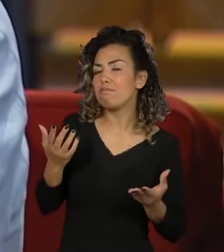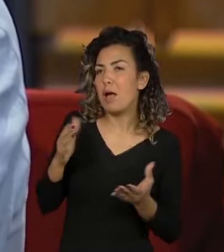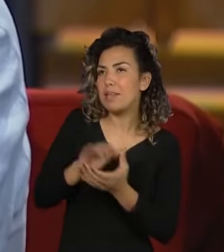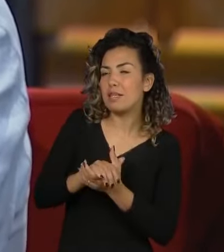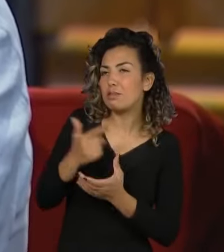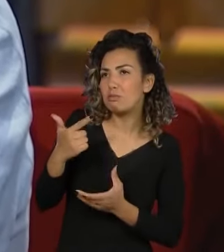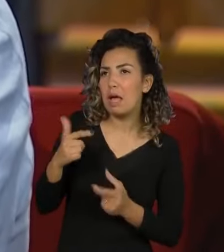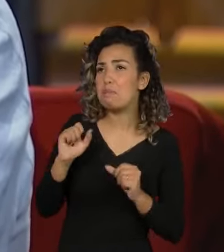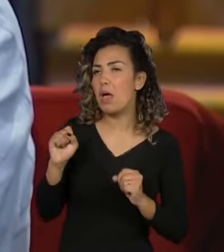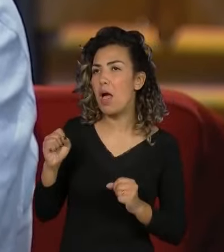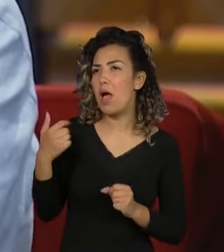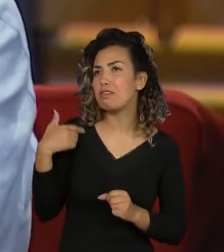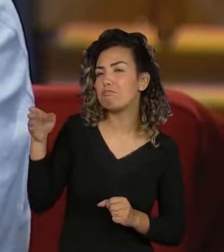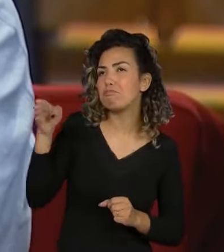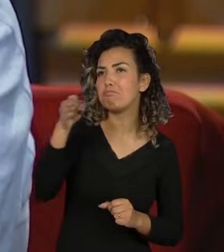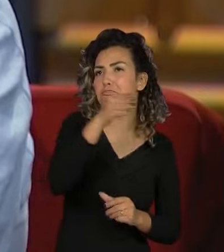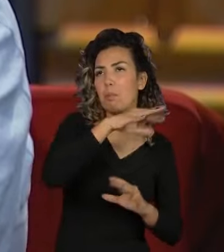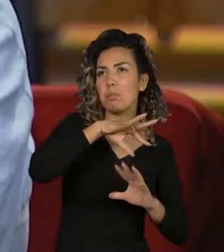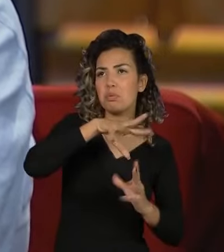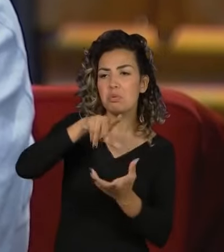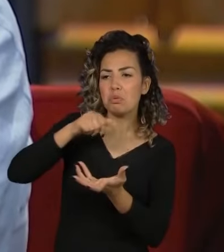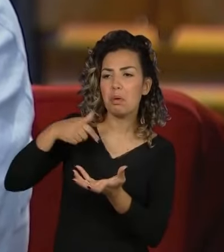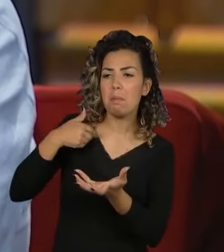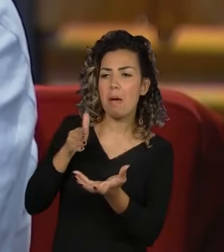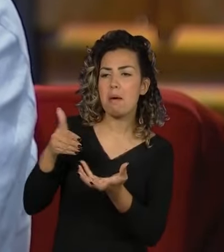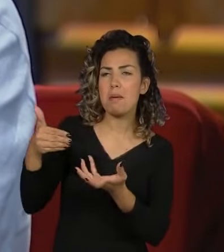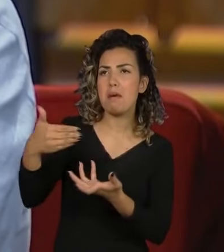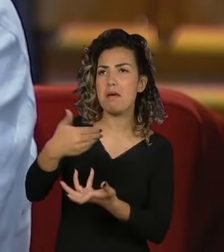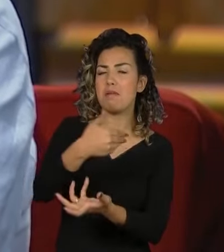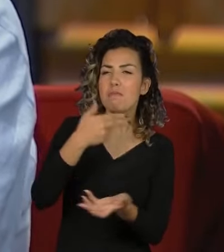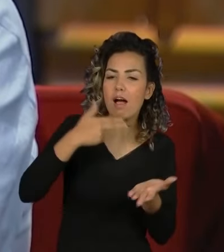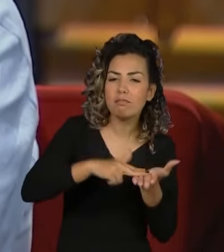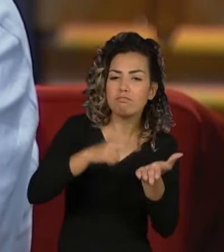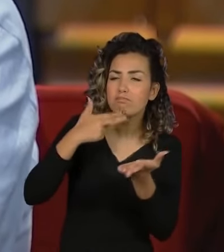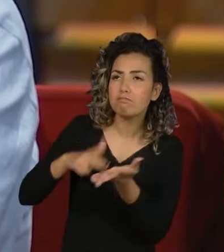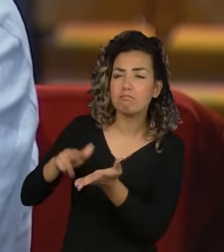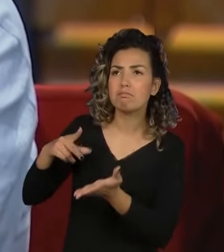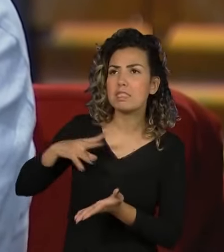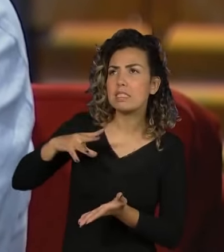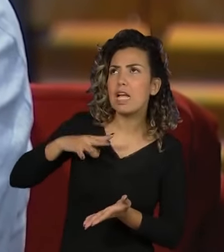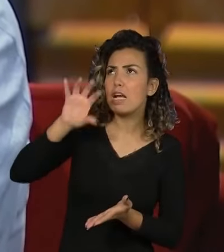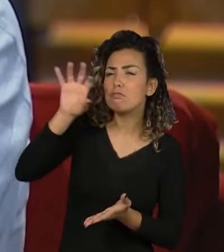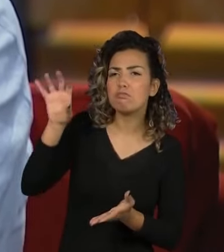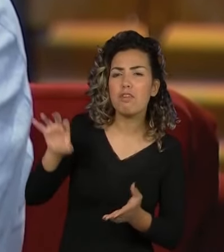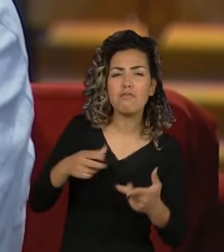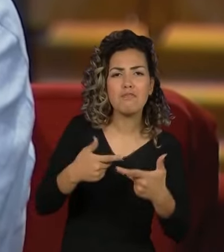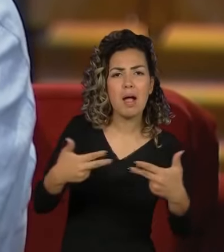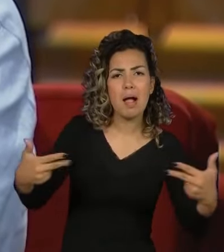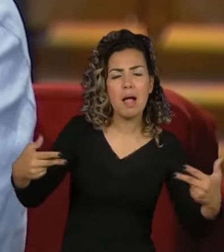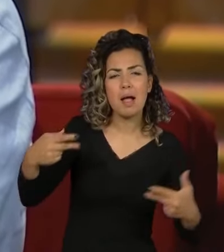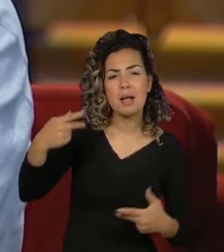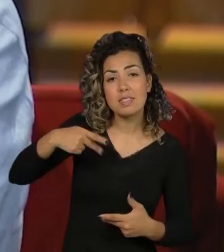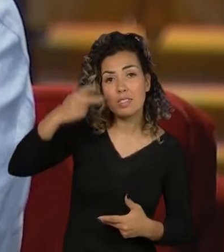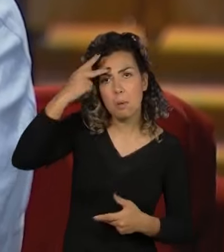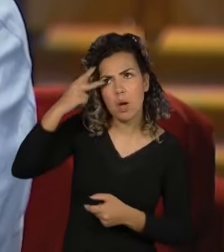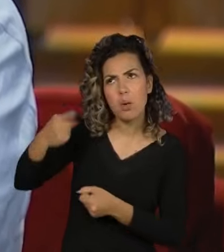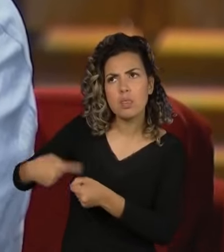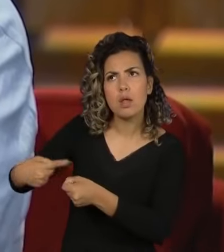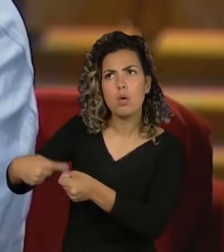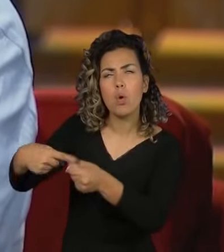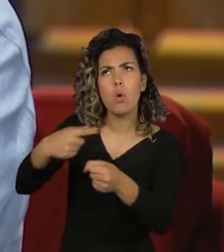servindo pelos Correios e foi assim que eu comecei a trabalhar em várias cidades do interior de São Paulo eu acho que eu trabalhei em